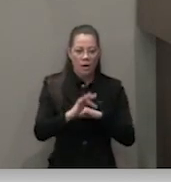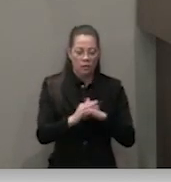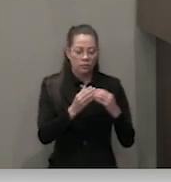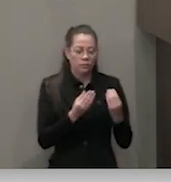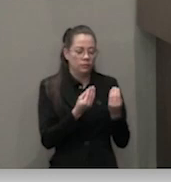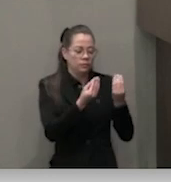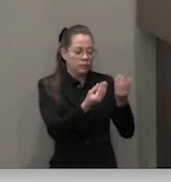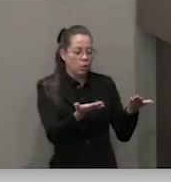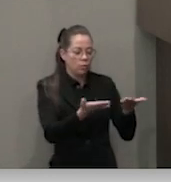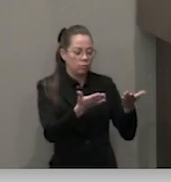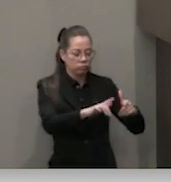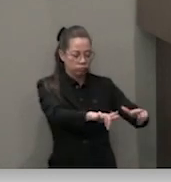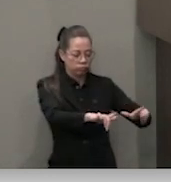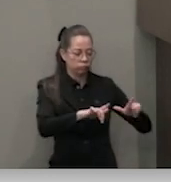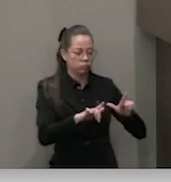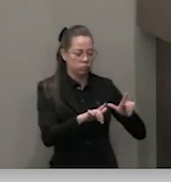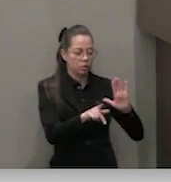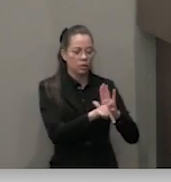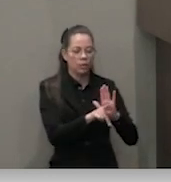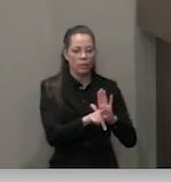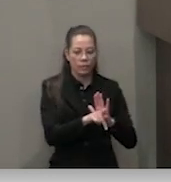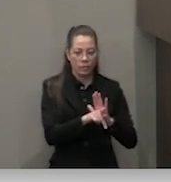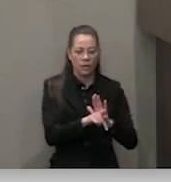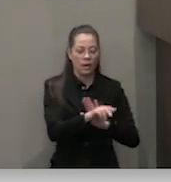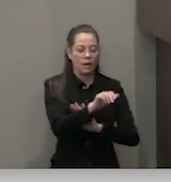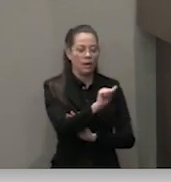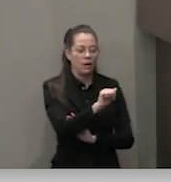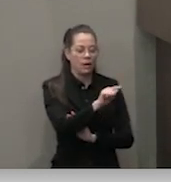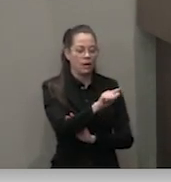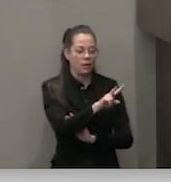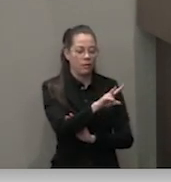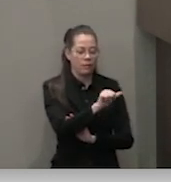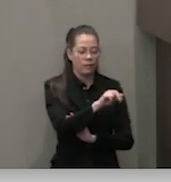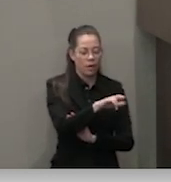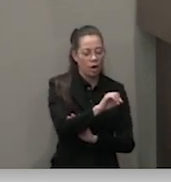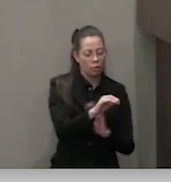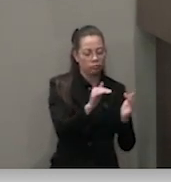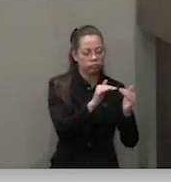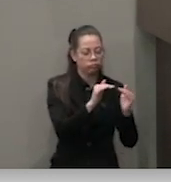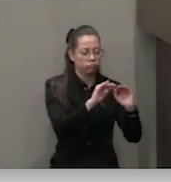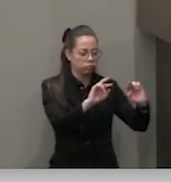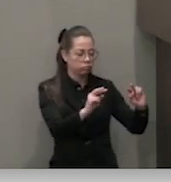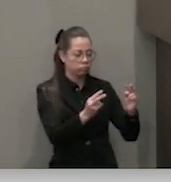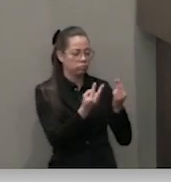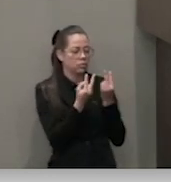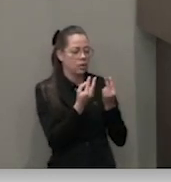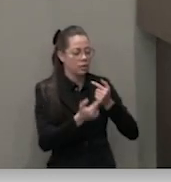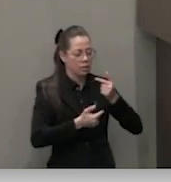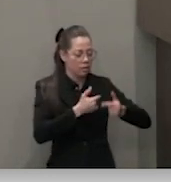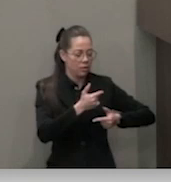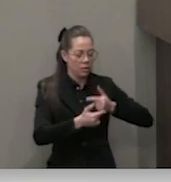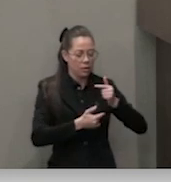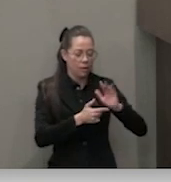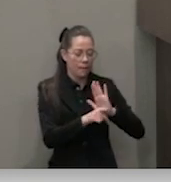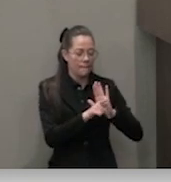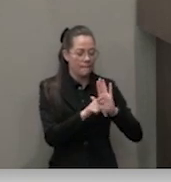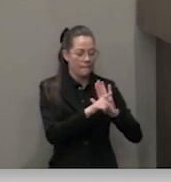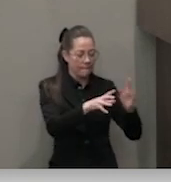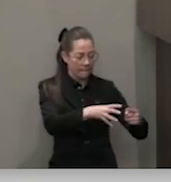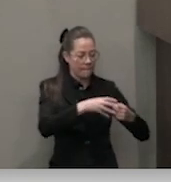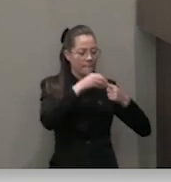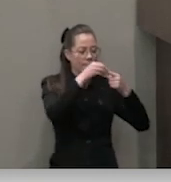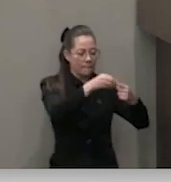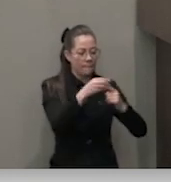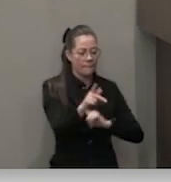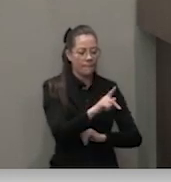concede o presente certificado a Álvaro dela Bona como forma de reconhecer sua posição de destaque entre